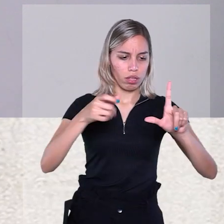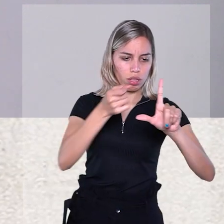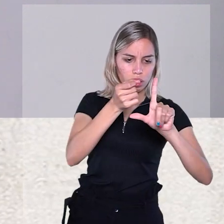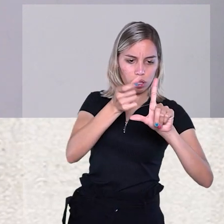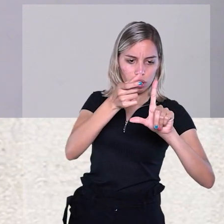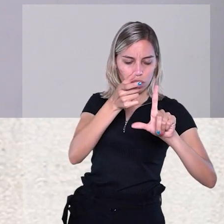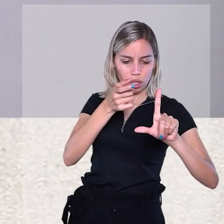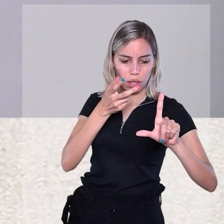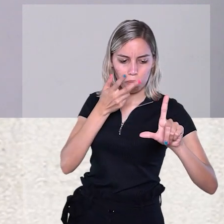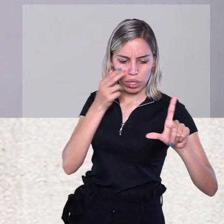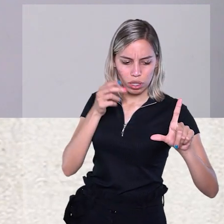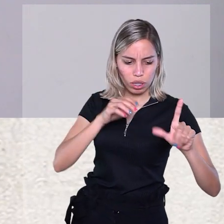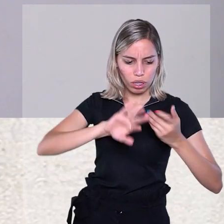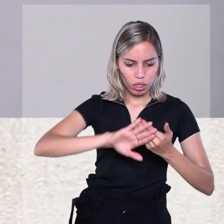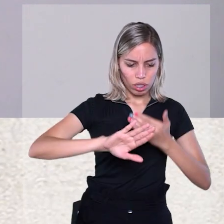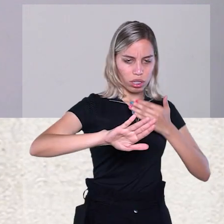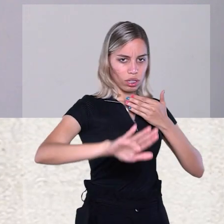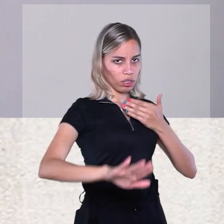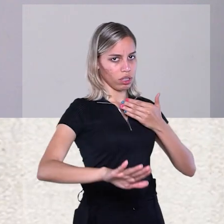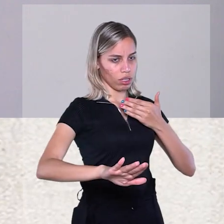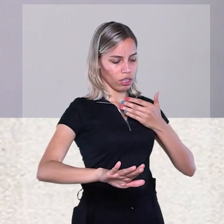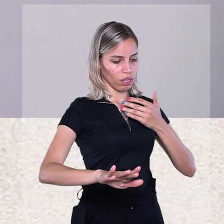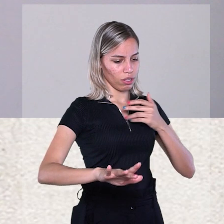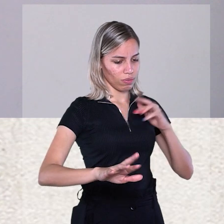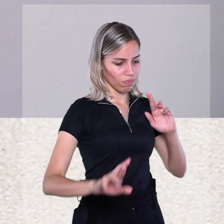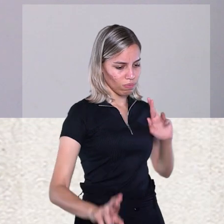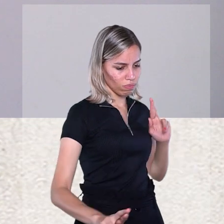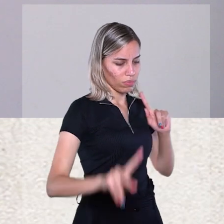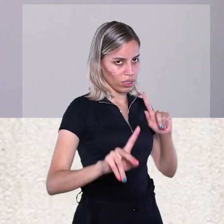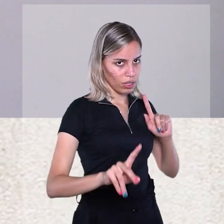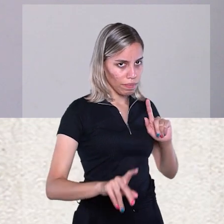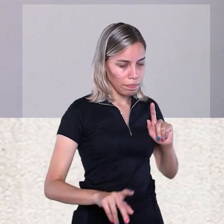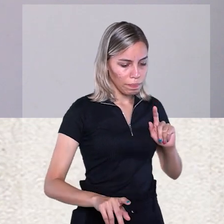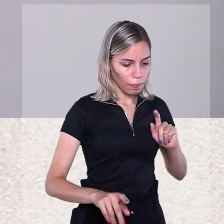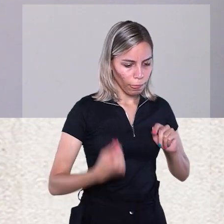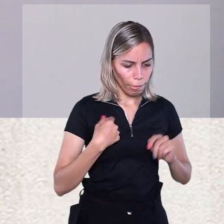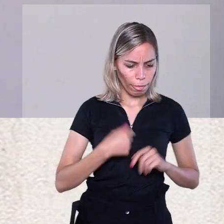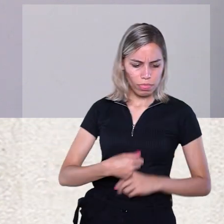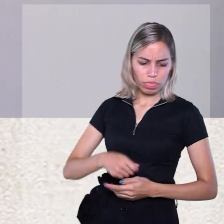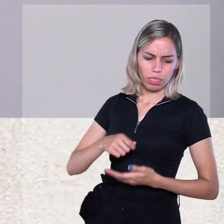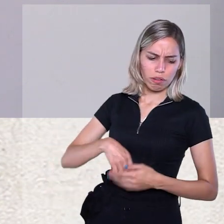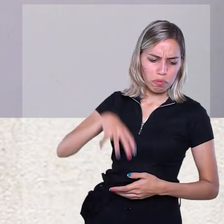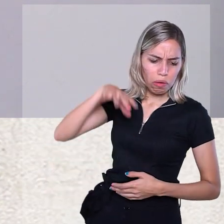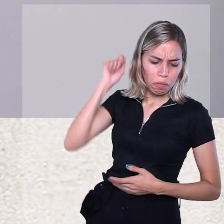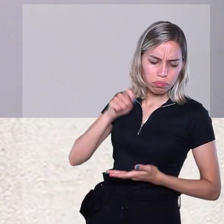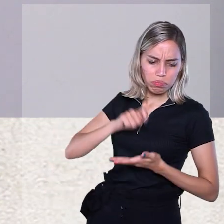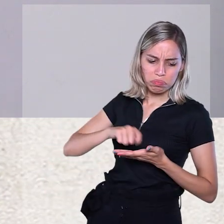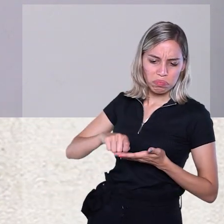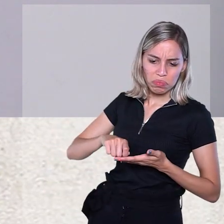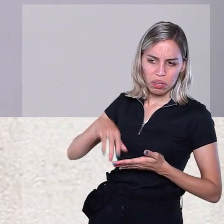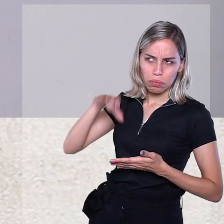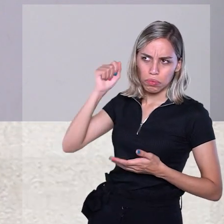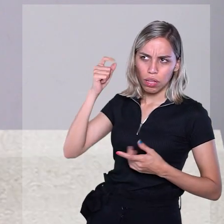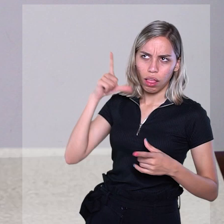além. Ouvir o que ouço daqui, de onde escrevo, não é tão agradável. Barulho de carros e ônibus todo o tempo, a noite inteira, sem qualquer intervalo